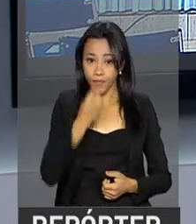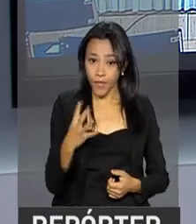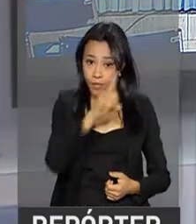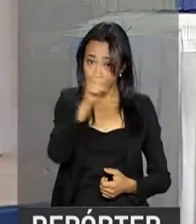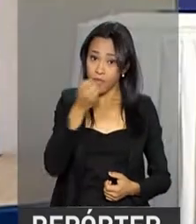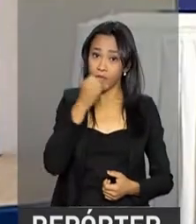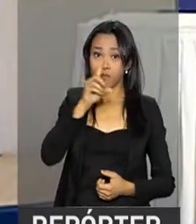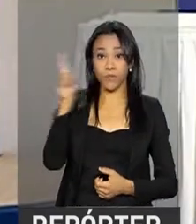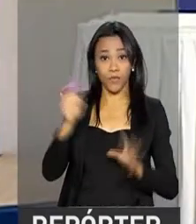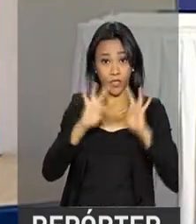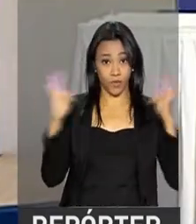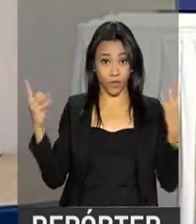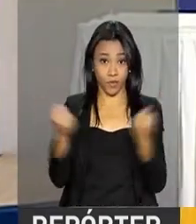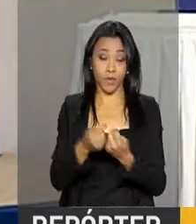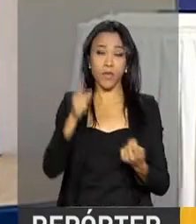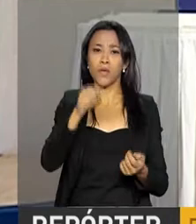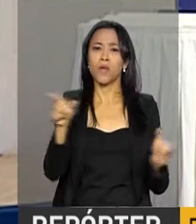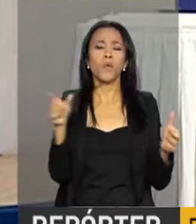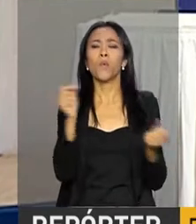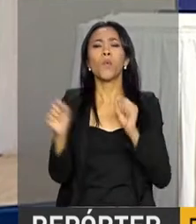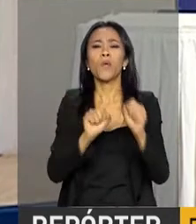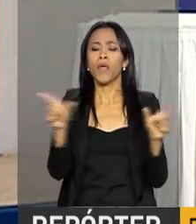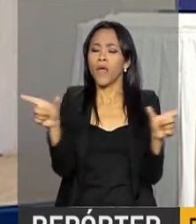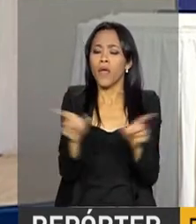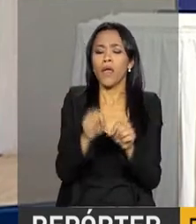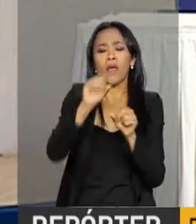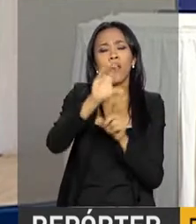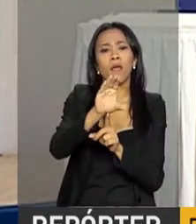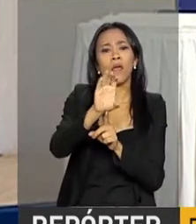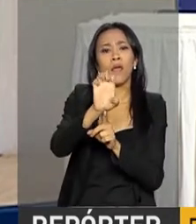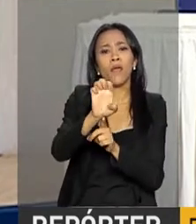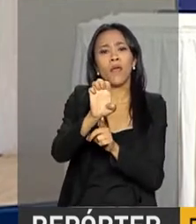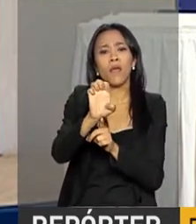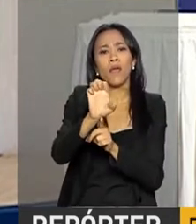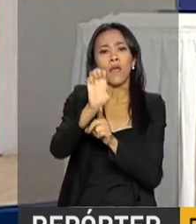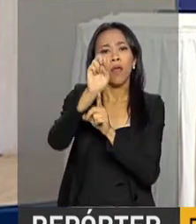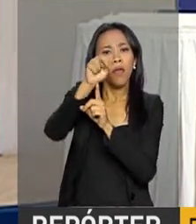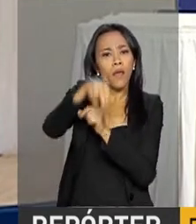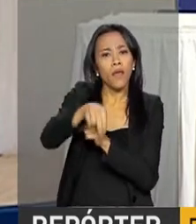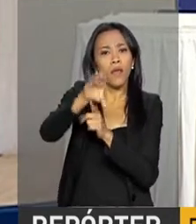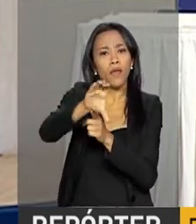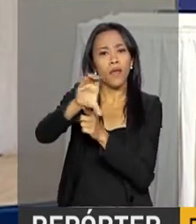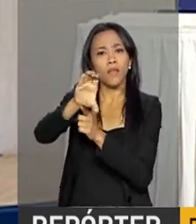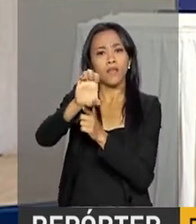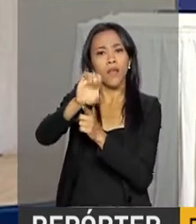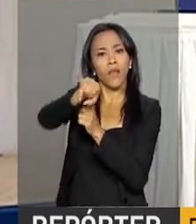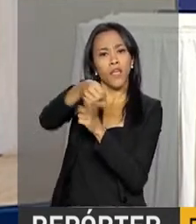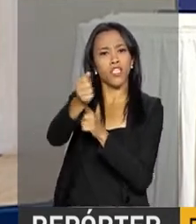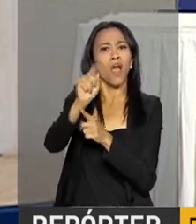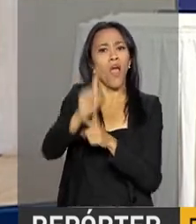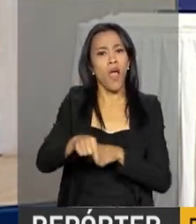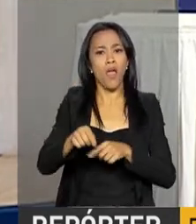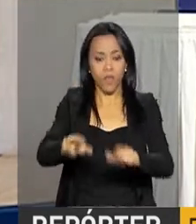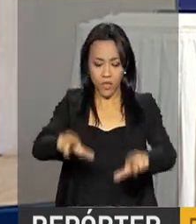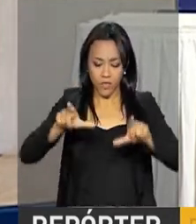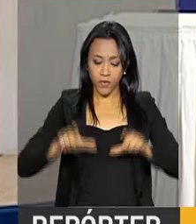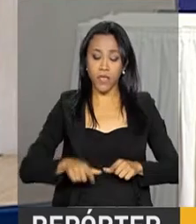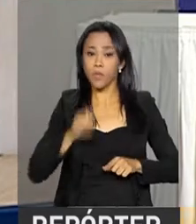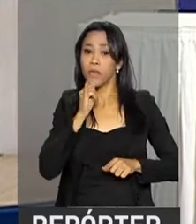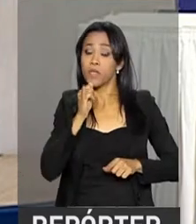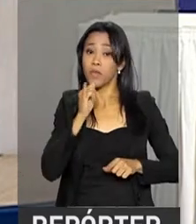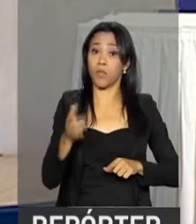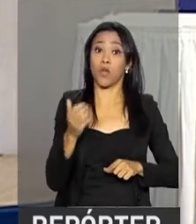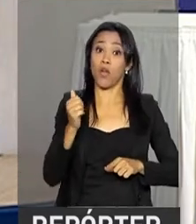carol bom dia a todos ou seja é uma prova para jovens e adultos que moram no brasil ou no exterior e que não puderam concluir os estudos na idade correta